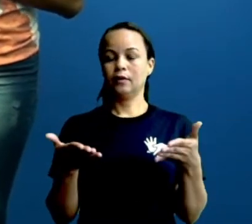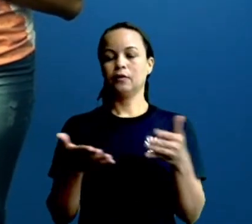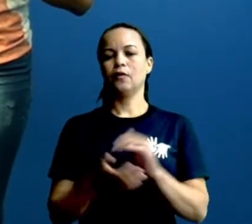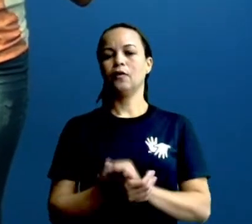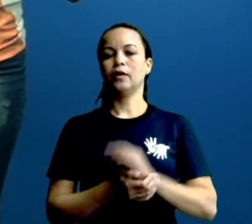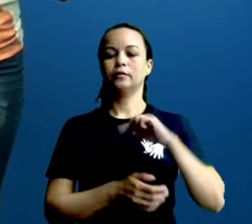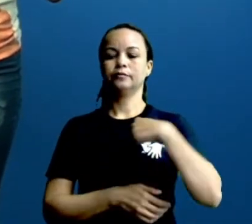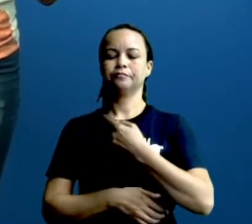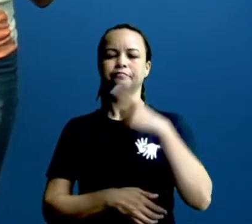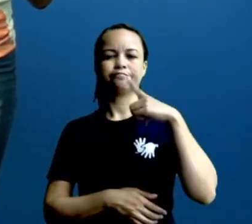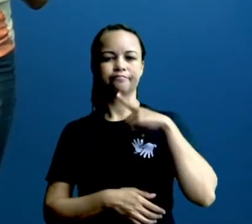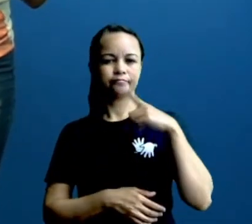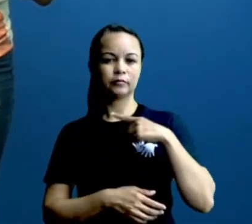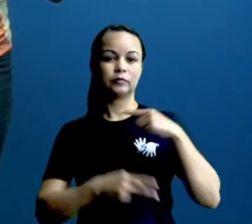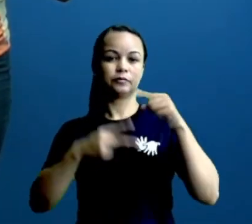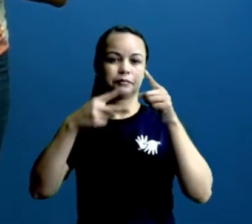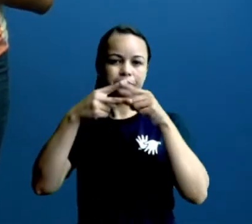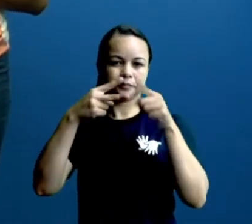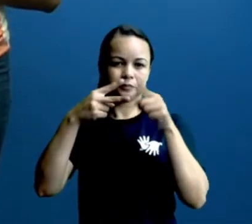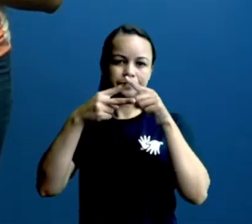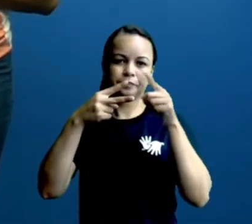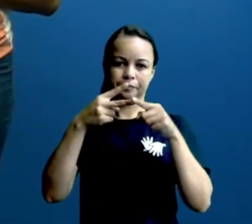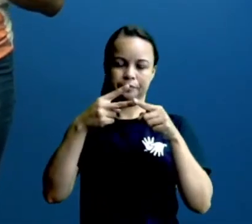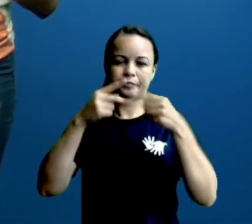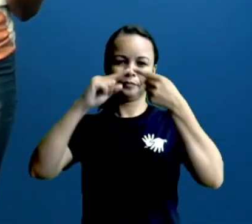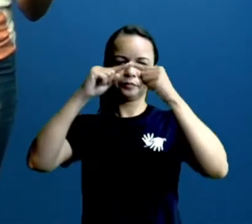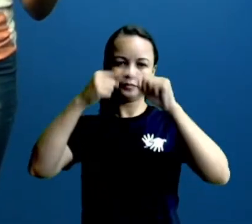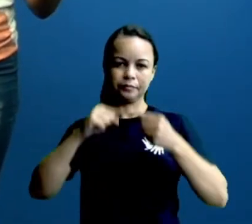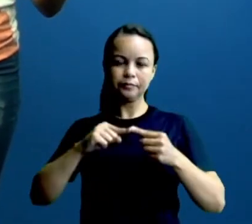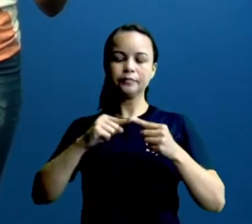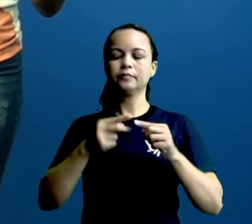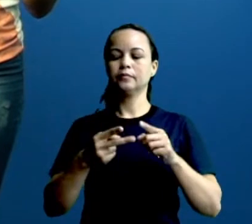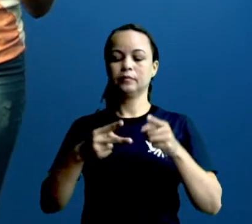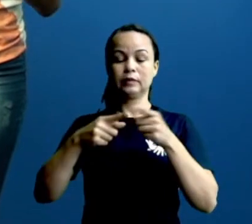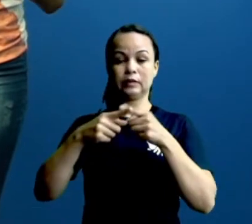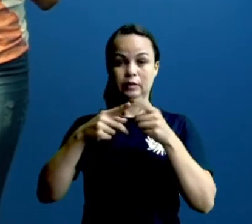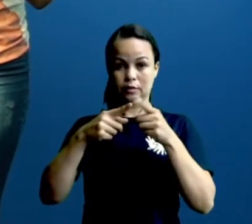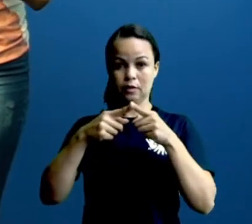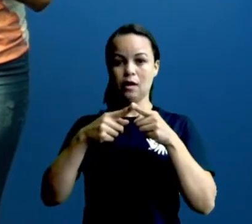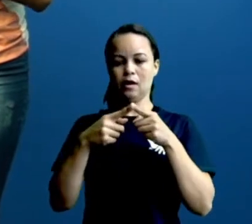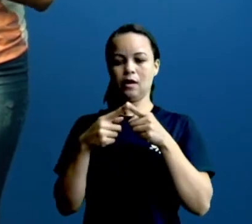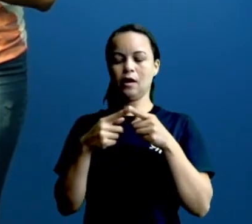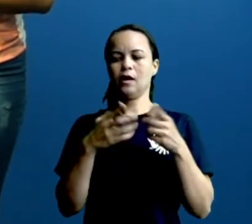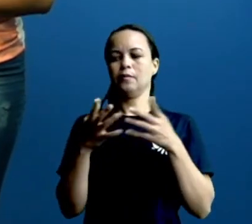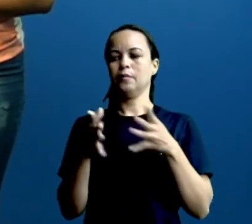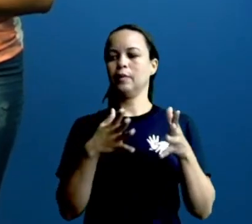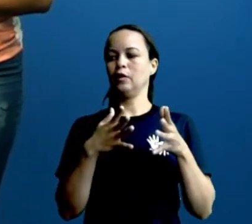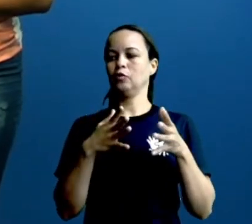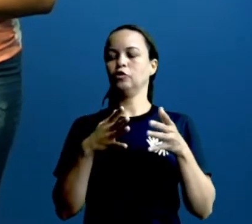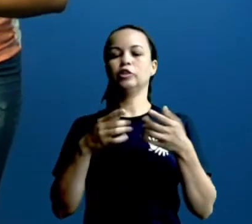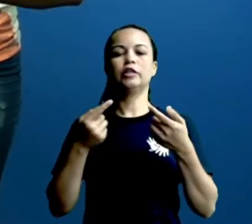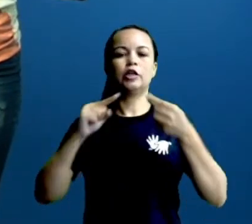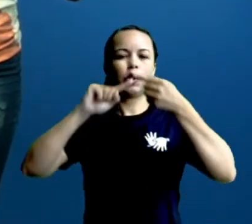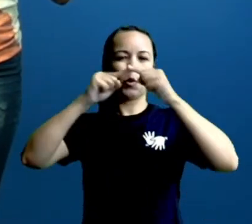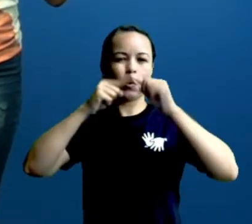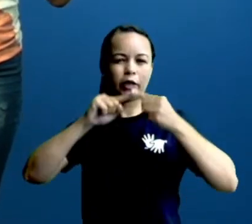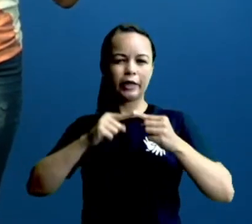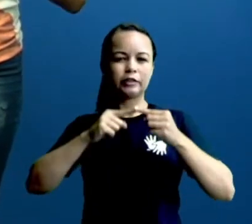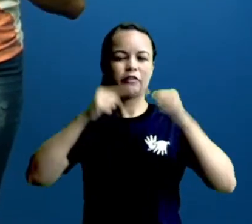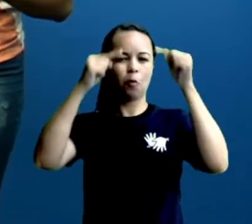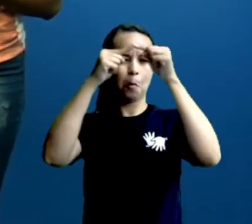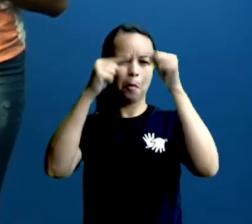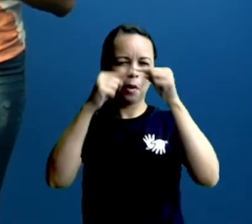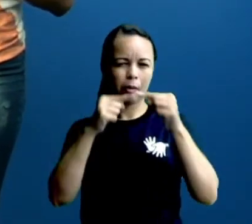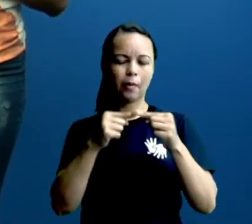gente tem dois tipos de progressão. A gente tem aqueles por meio de conectivos e temos